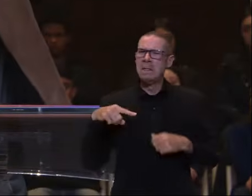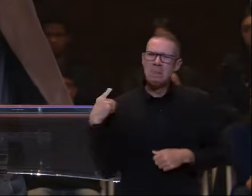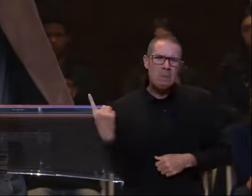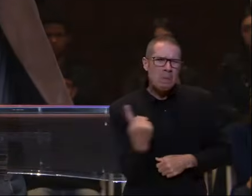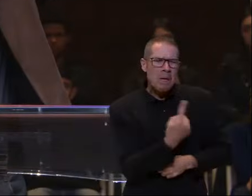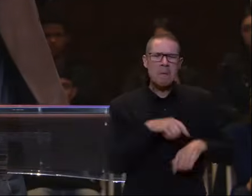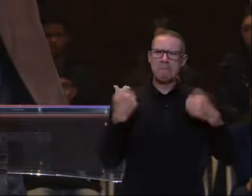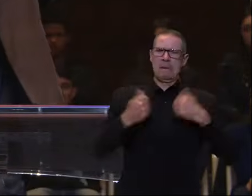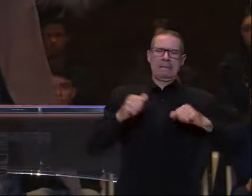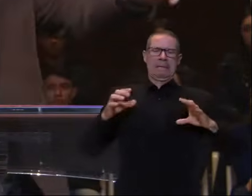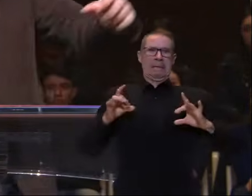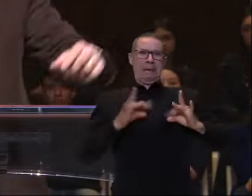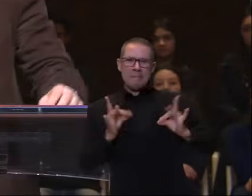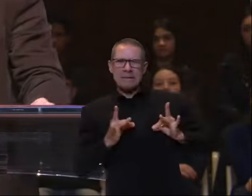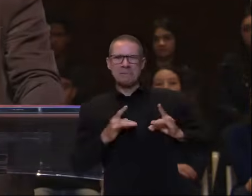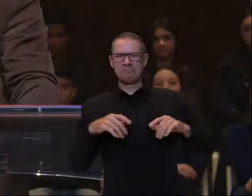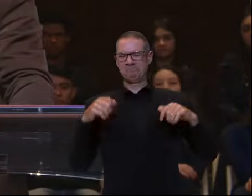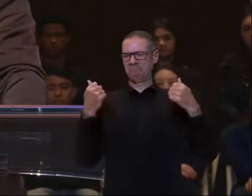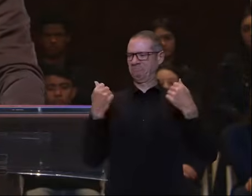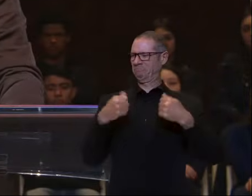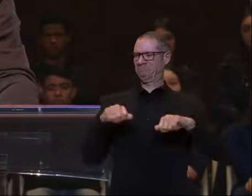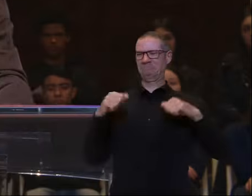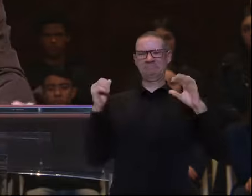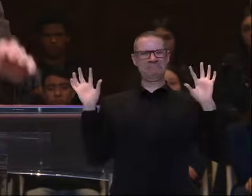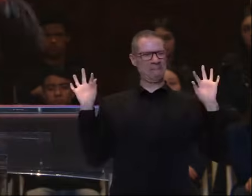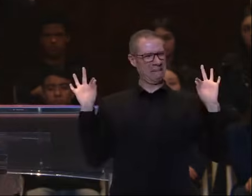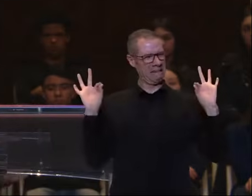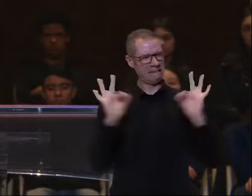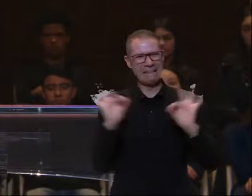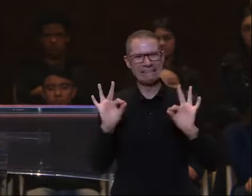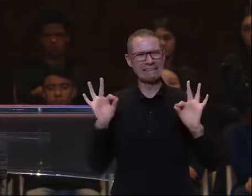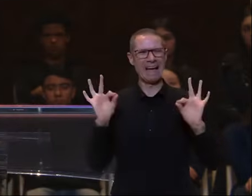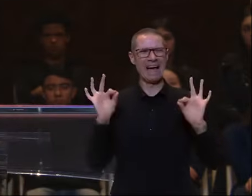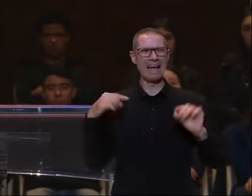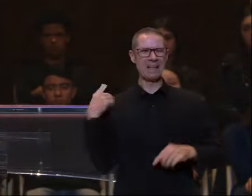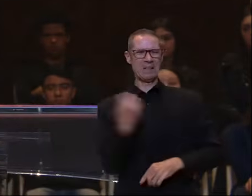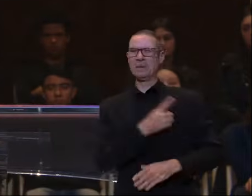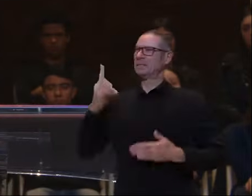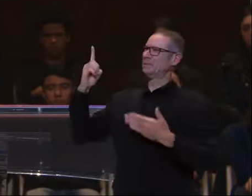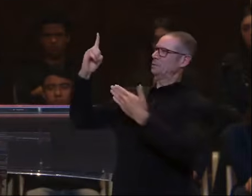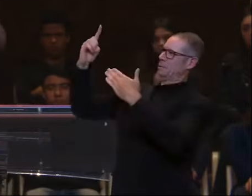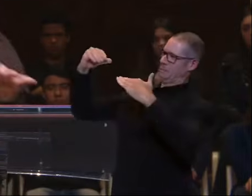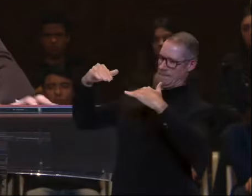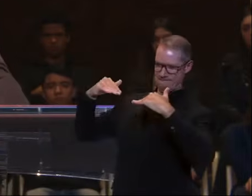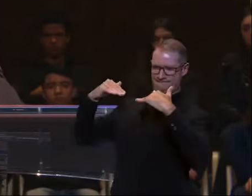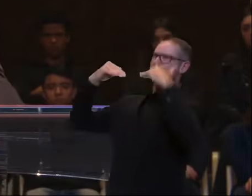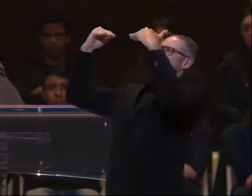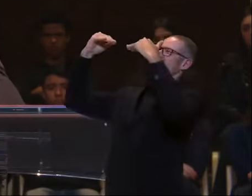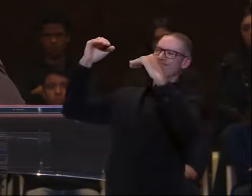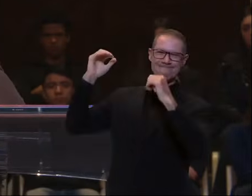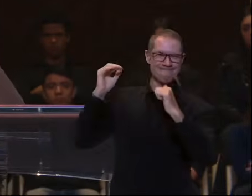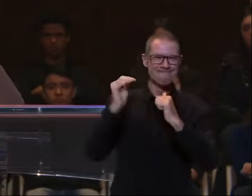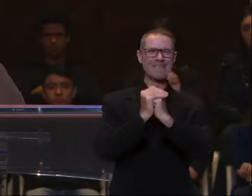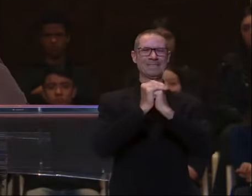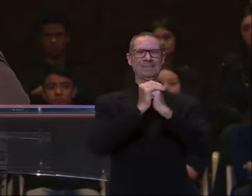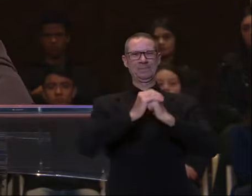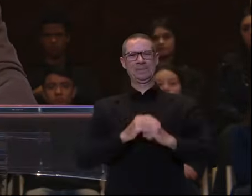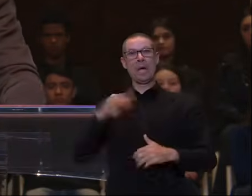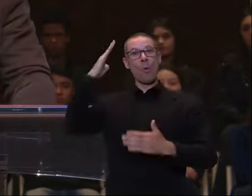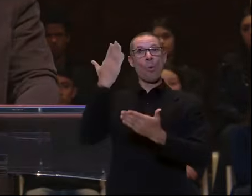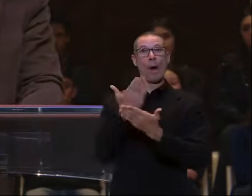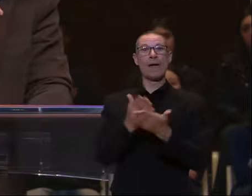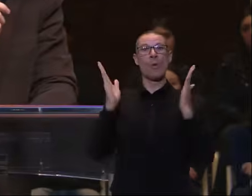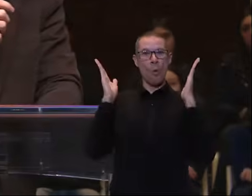precisamos ter medo de nada. O nosso Deus é maior, amém? Eu creio que ainda